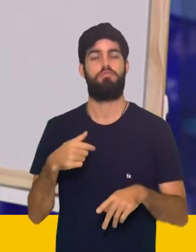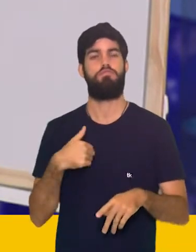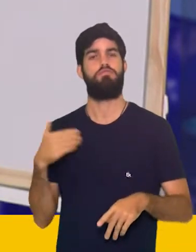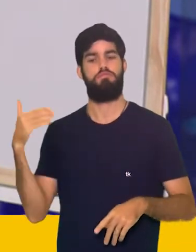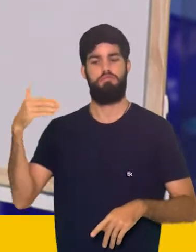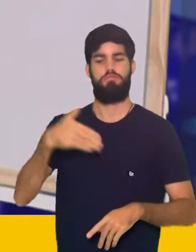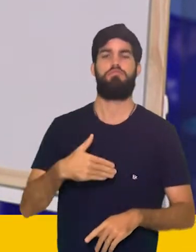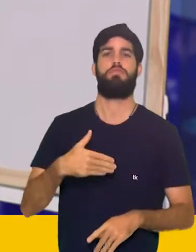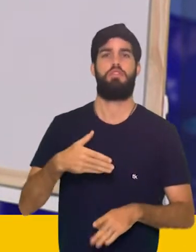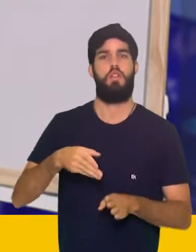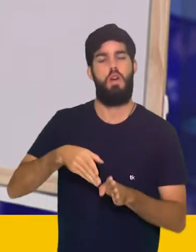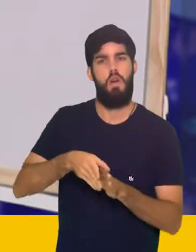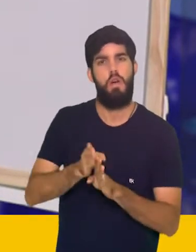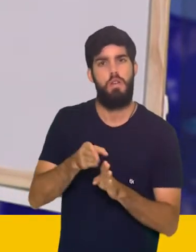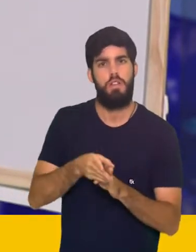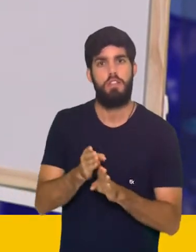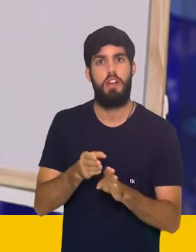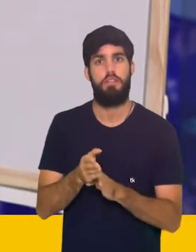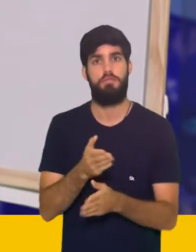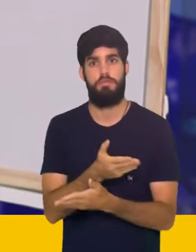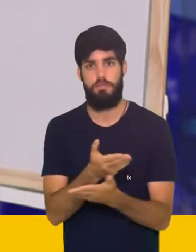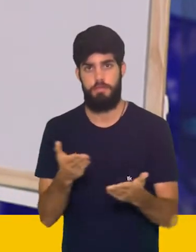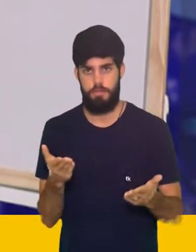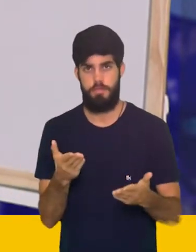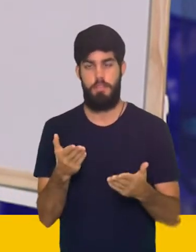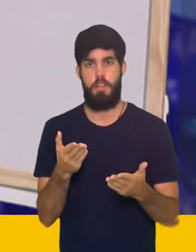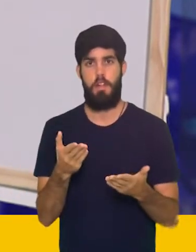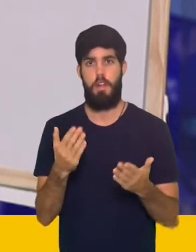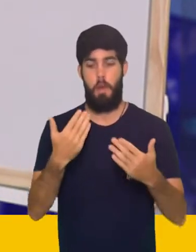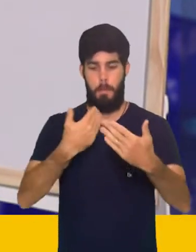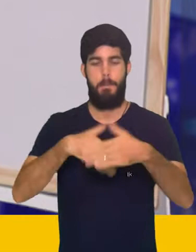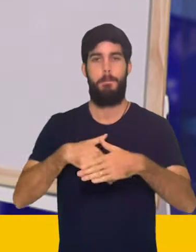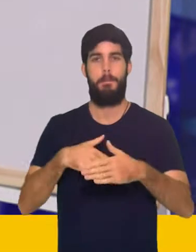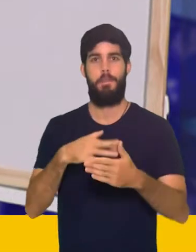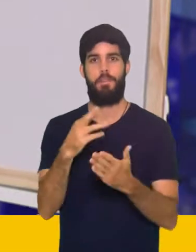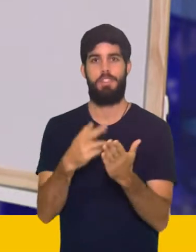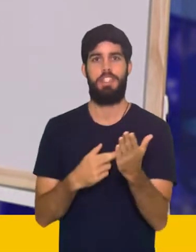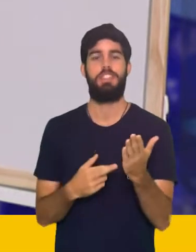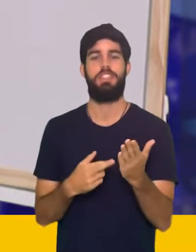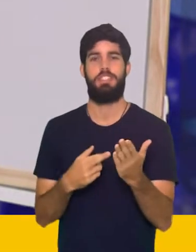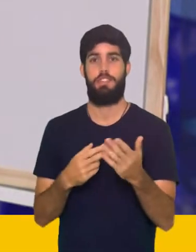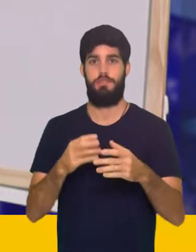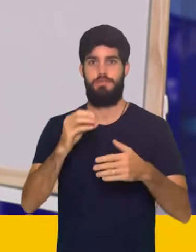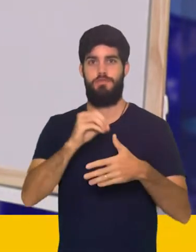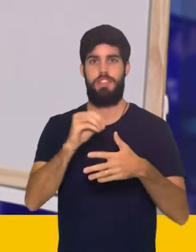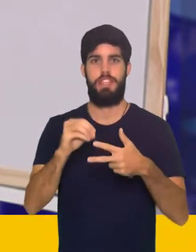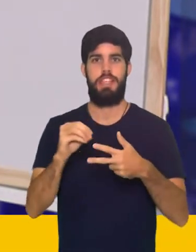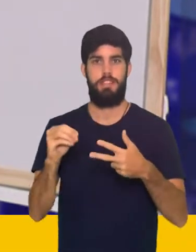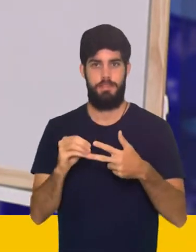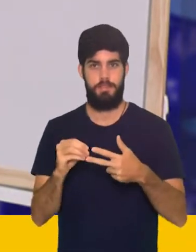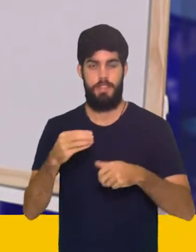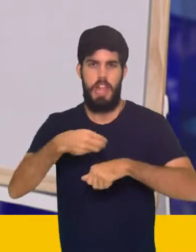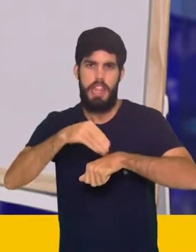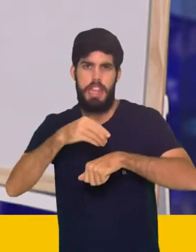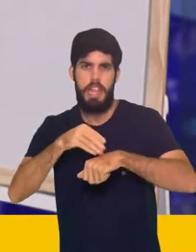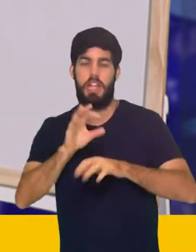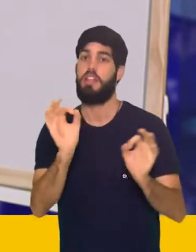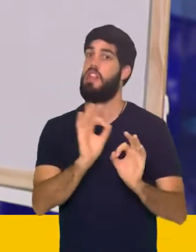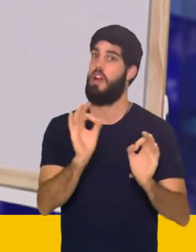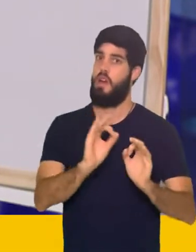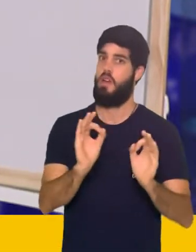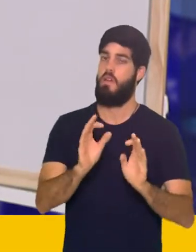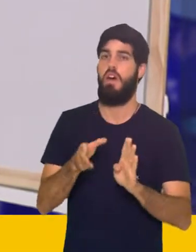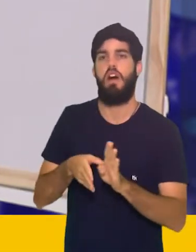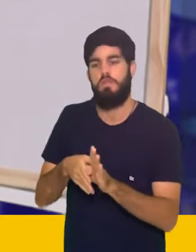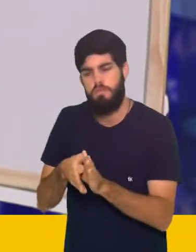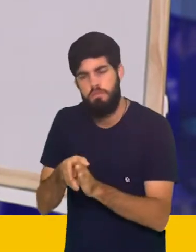para orientar vocês para a prova de redação do Enem. Não vou dizer dicas, mas orientar mesmo,